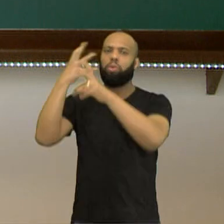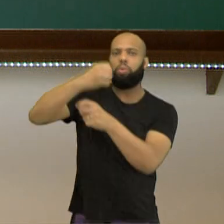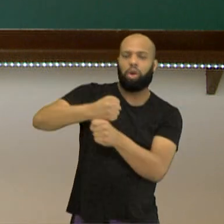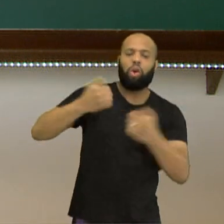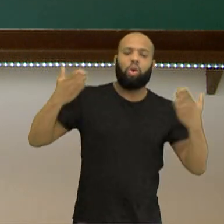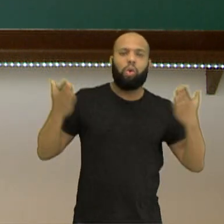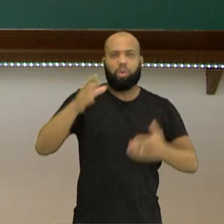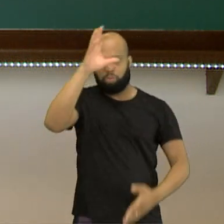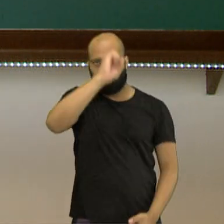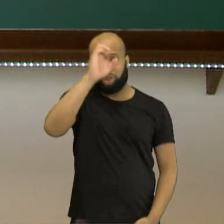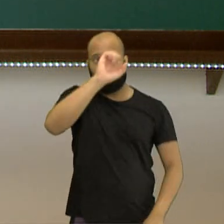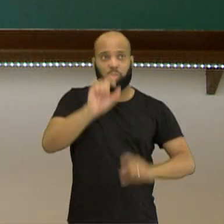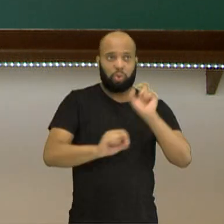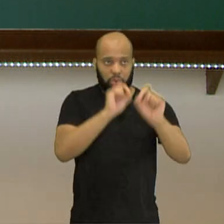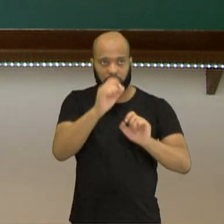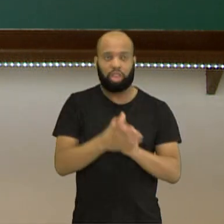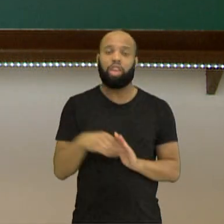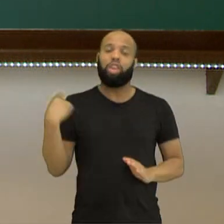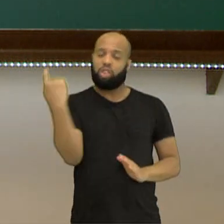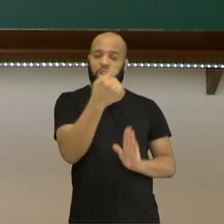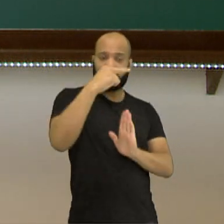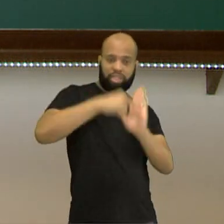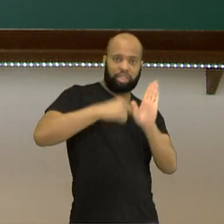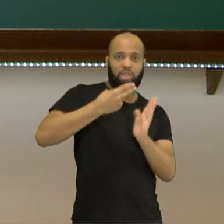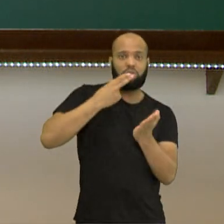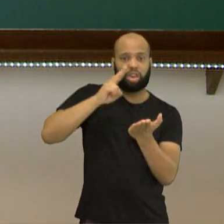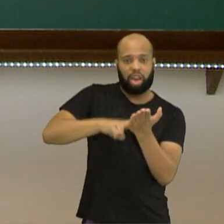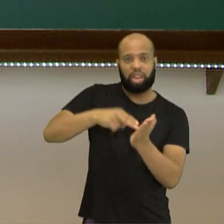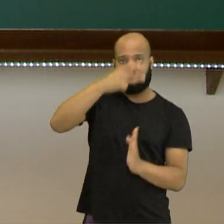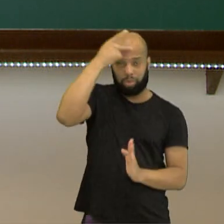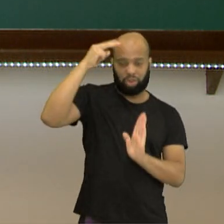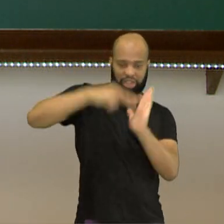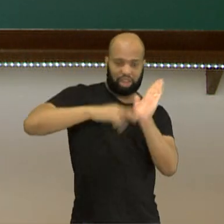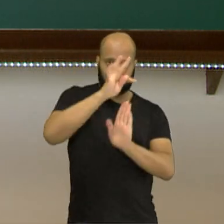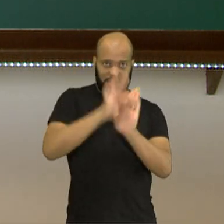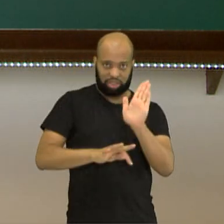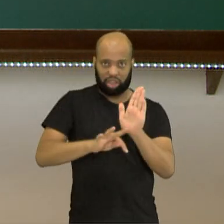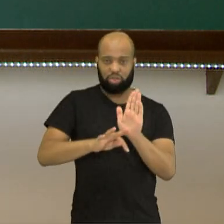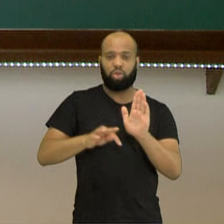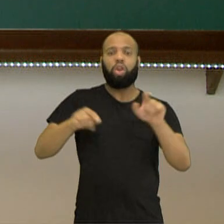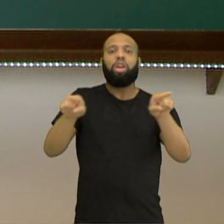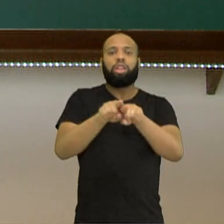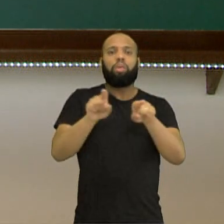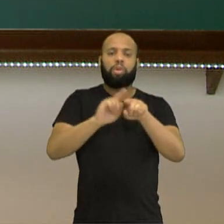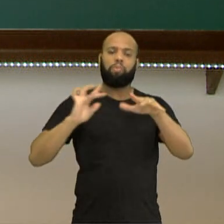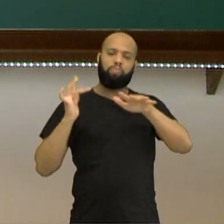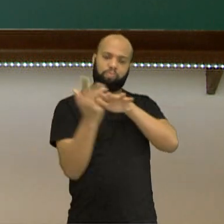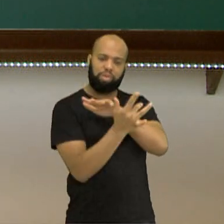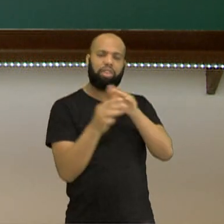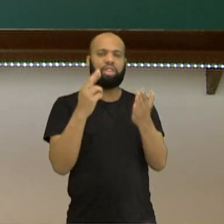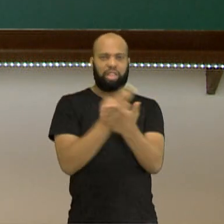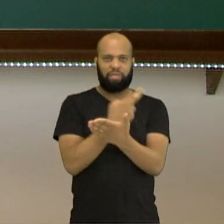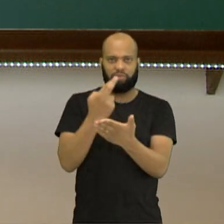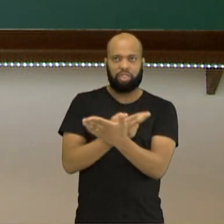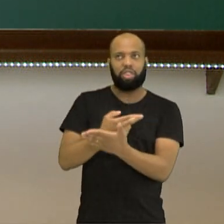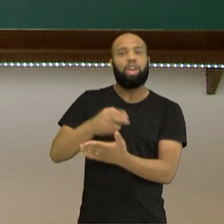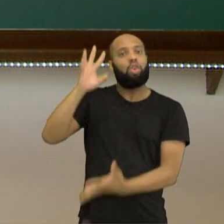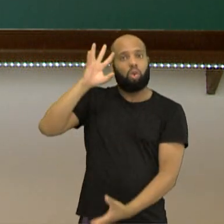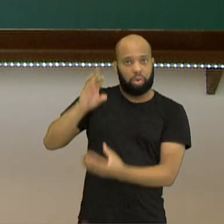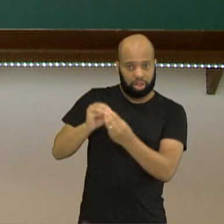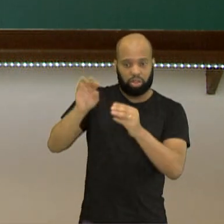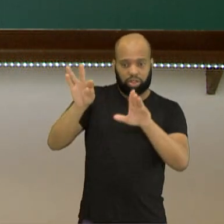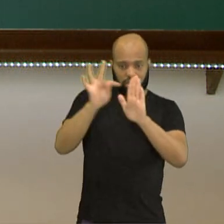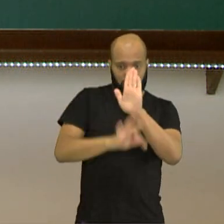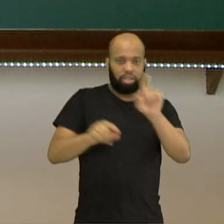Nessa aula, meus queridos e minhas queridas, lemos cartas de leitores e comentários em redes sociais e revistas. Interpretamos e